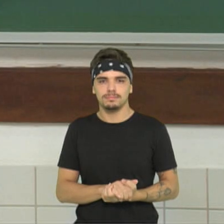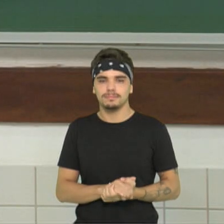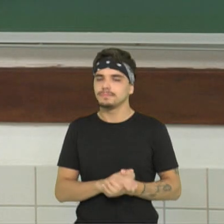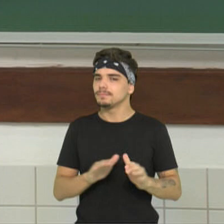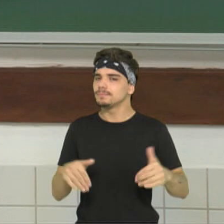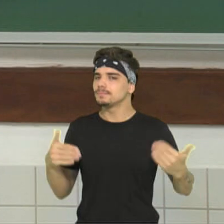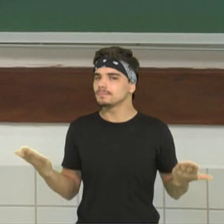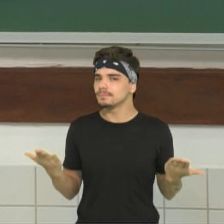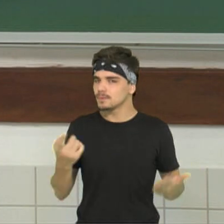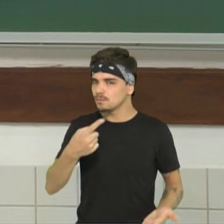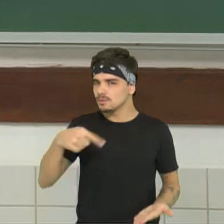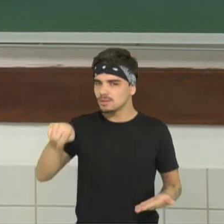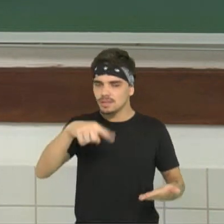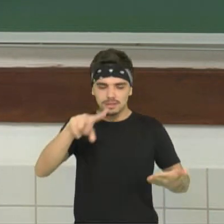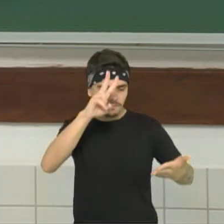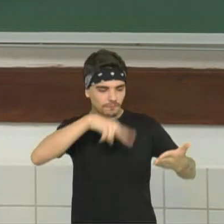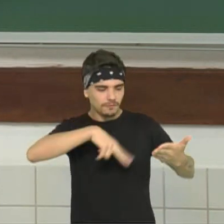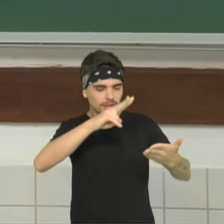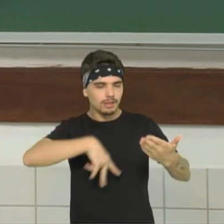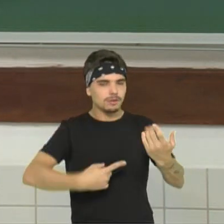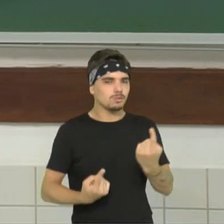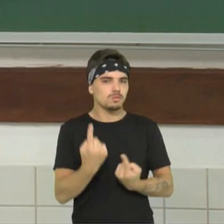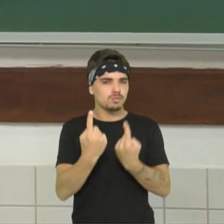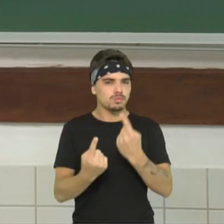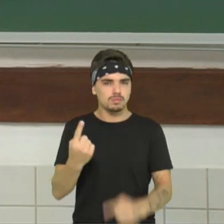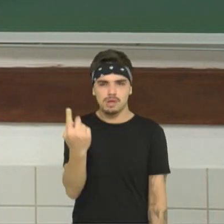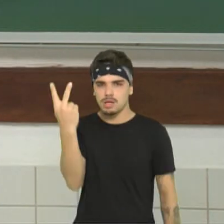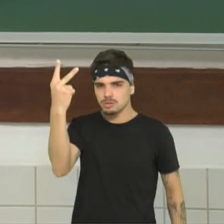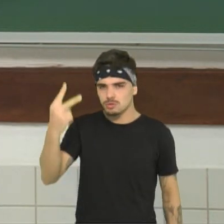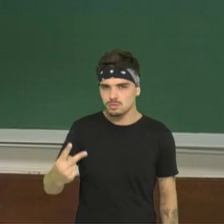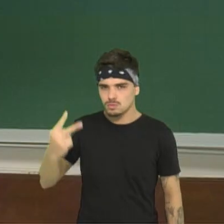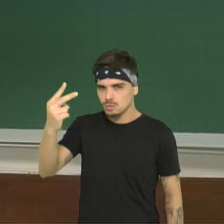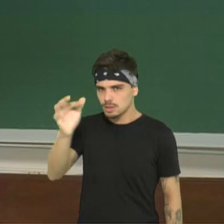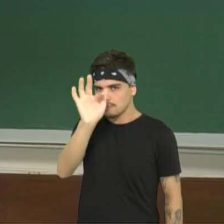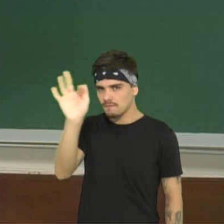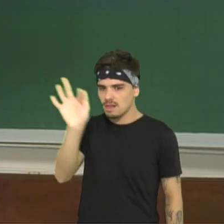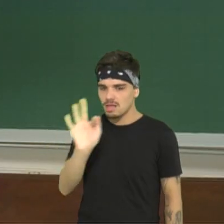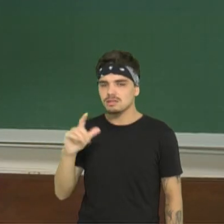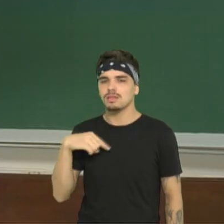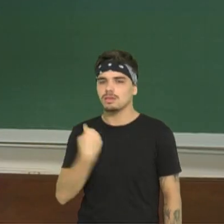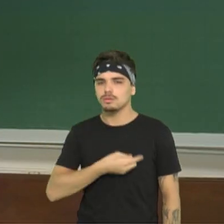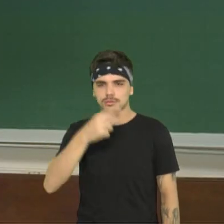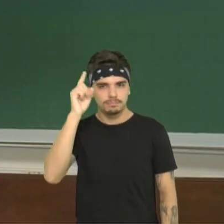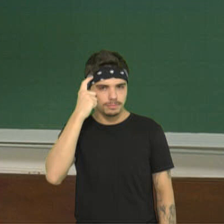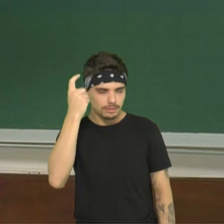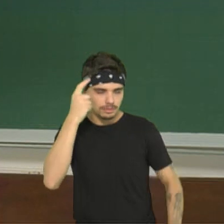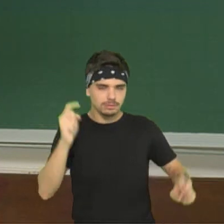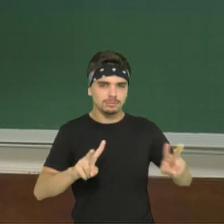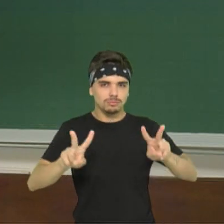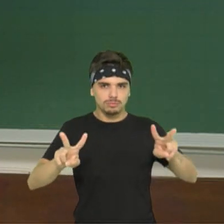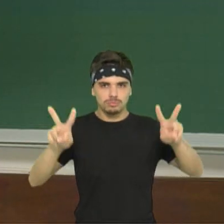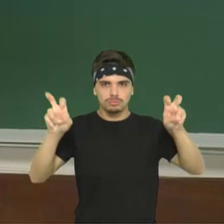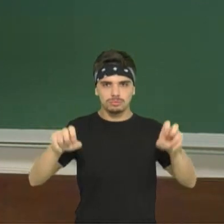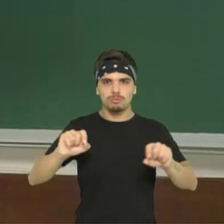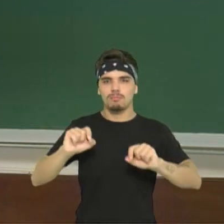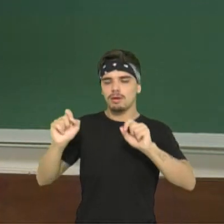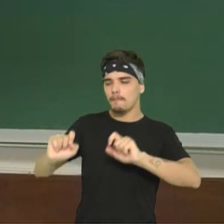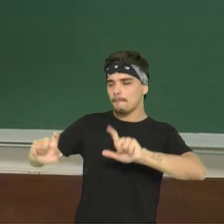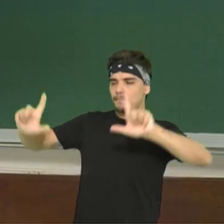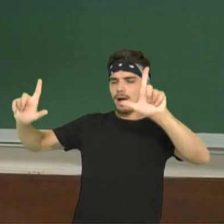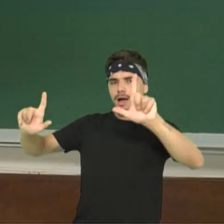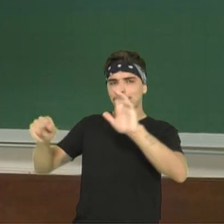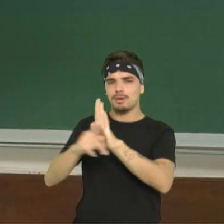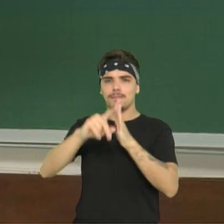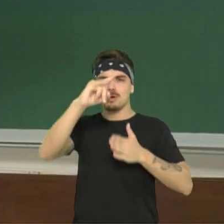E aí, pessoal, analisaram aí as duas frases que estão aqui para a gente pensar sobre esse cartaz aí, um cartaz de